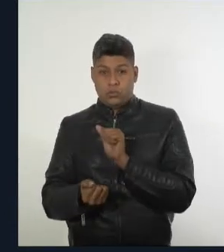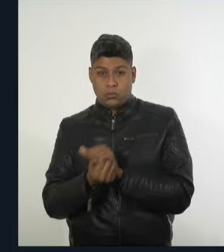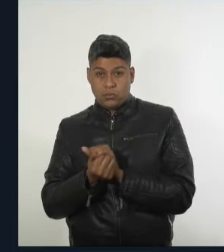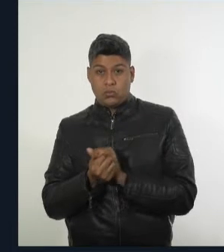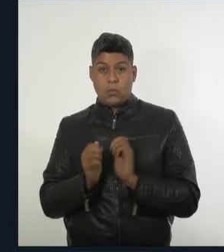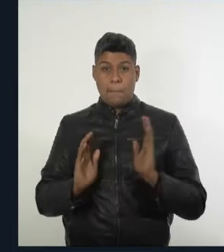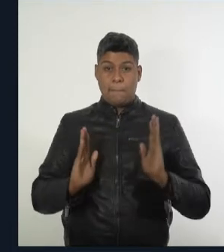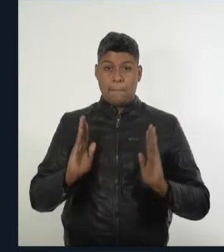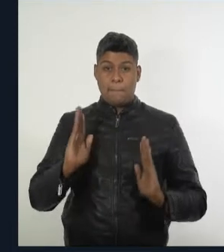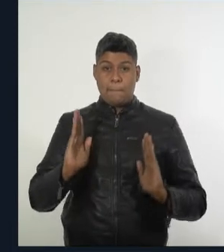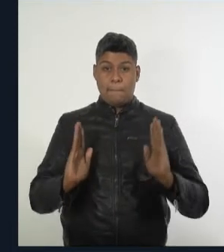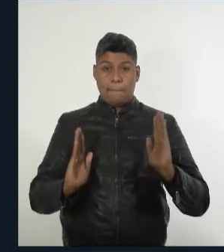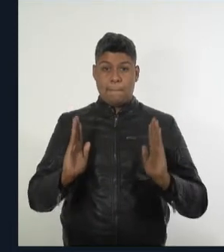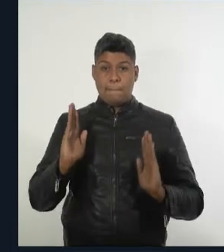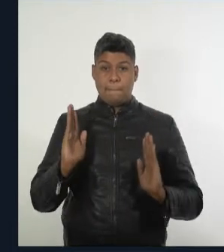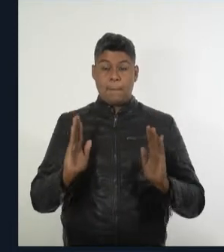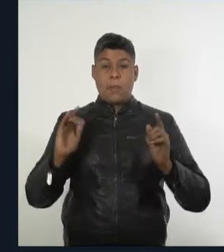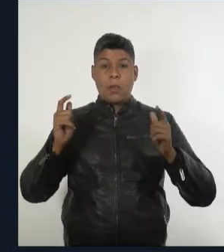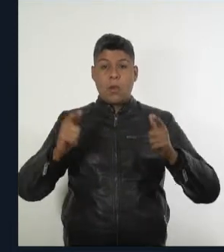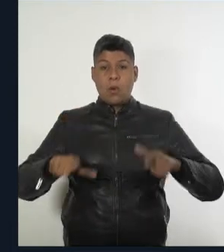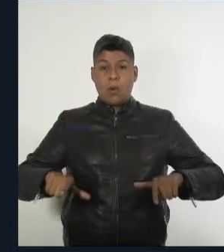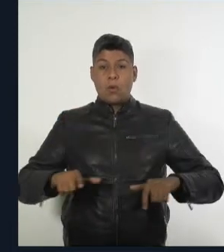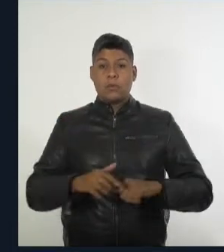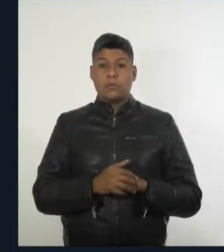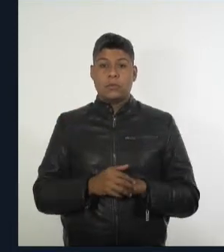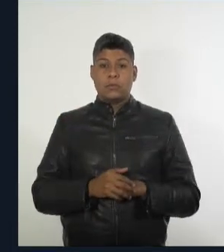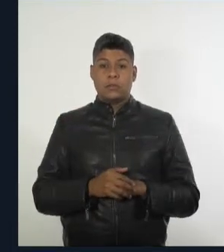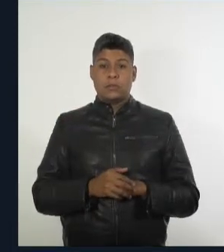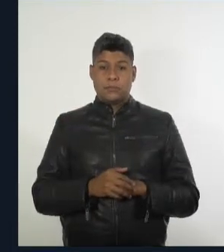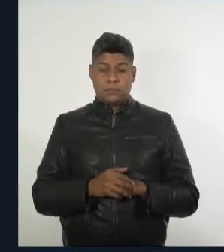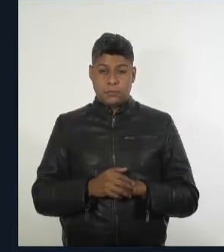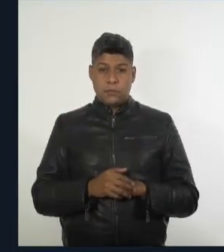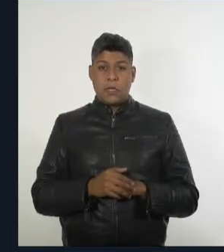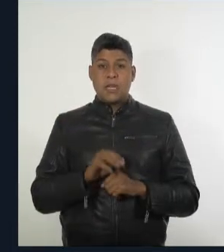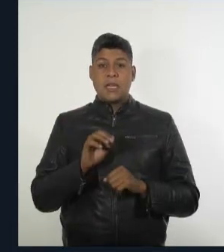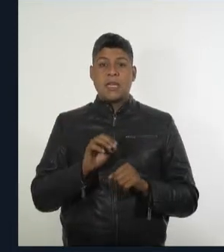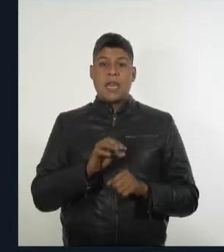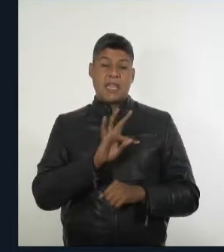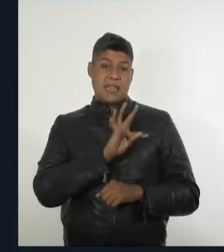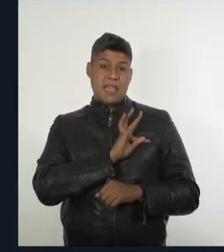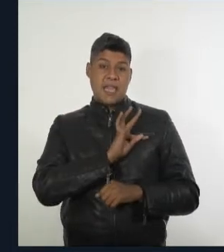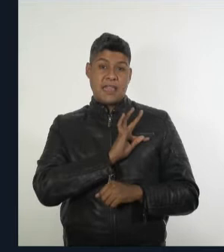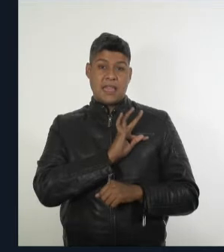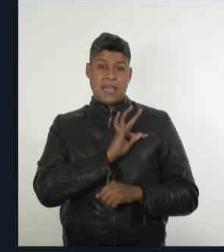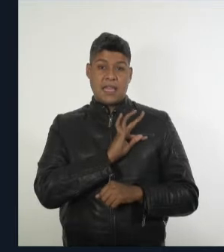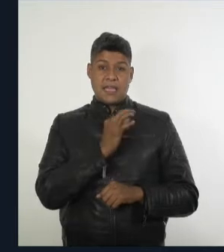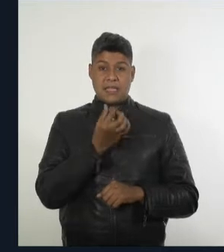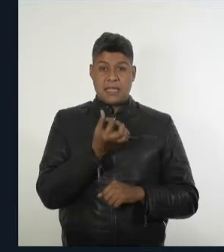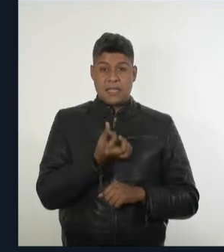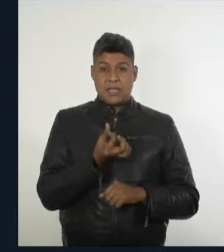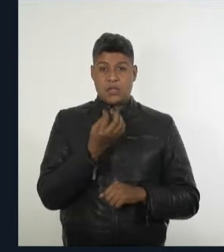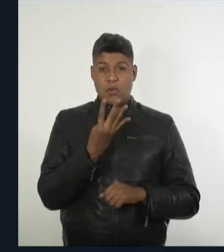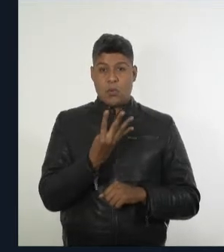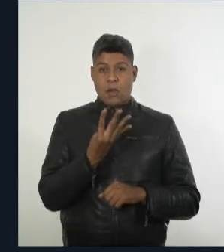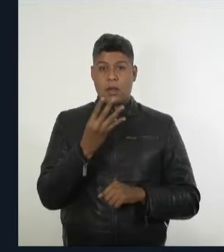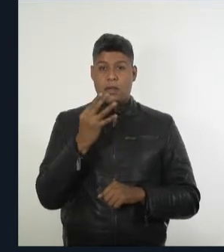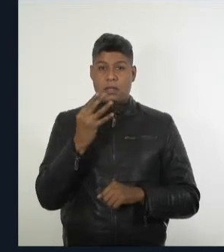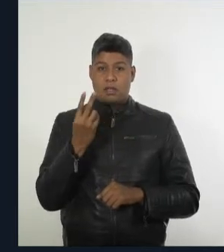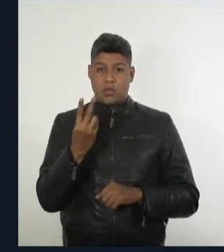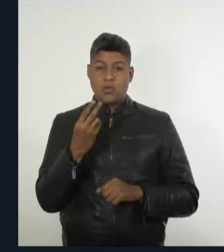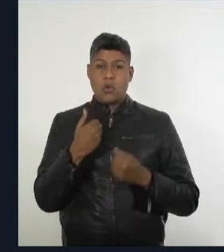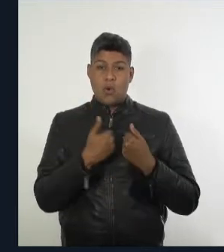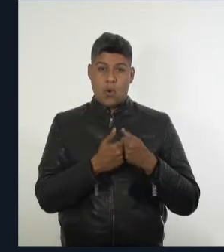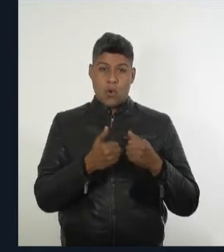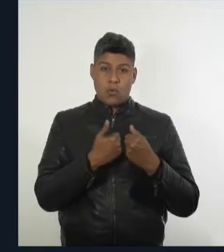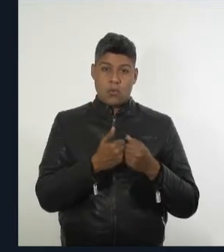nesse período, nos terminais rodoviários do Tietê, 642 ônibus, no